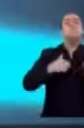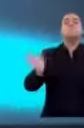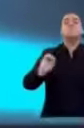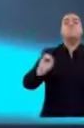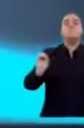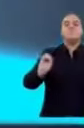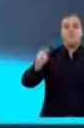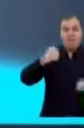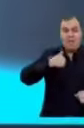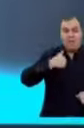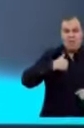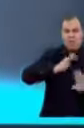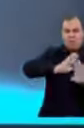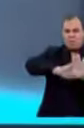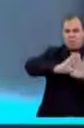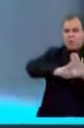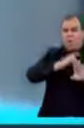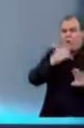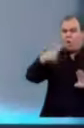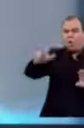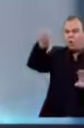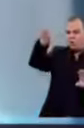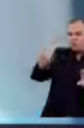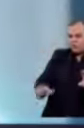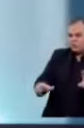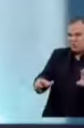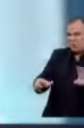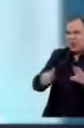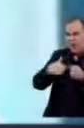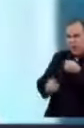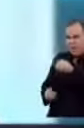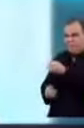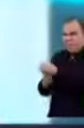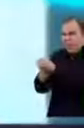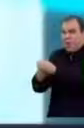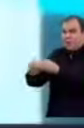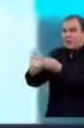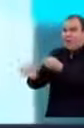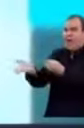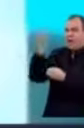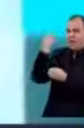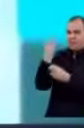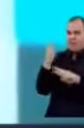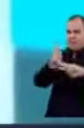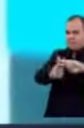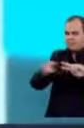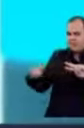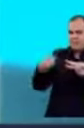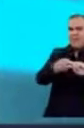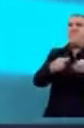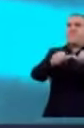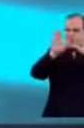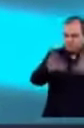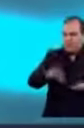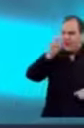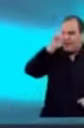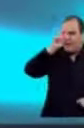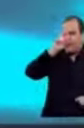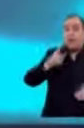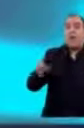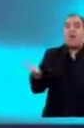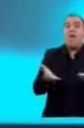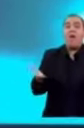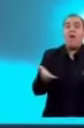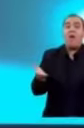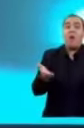por baixo dos panos, um outro candidato que já foi condenado, cumpriu cadeia, e agora está, por